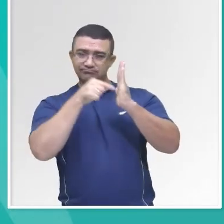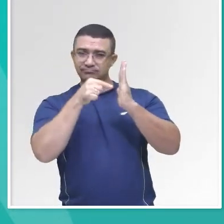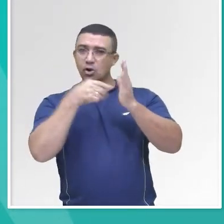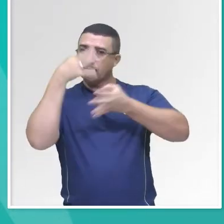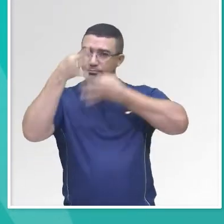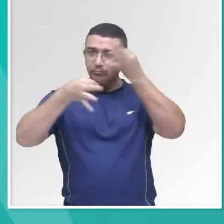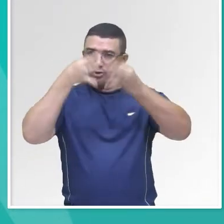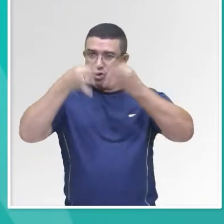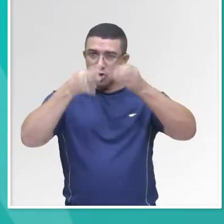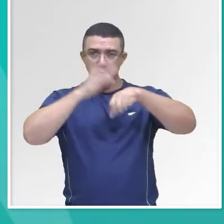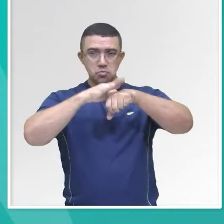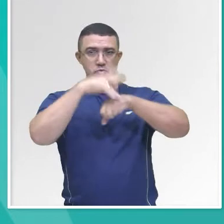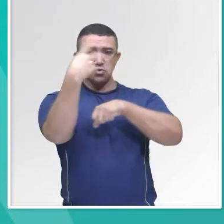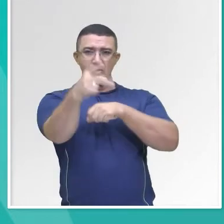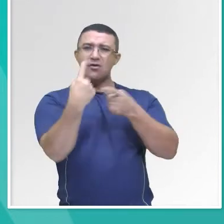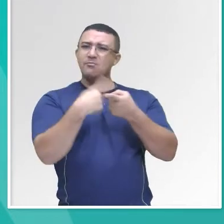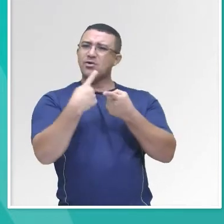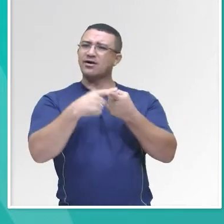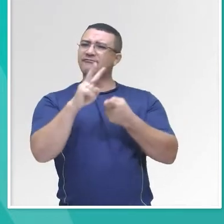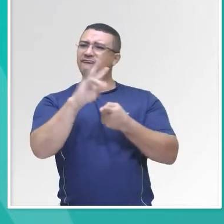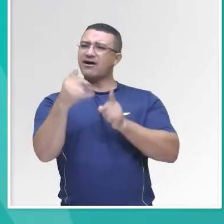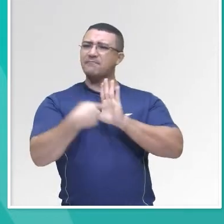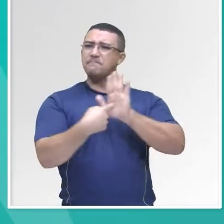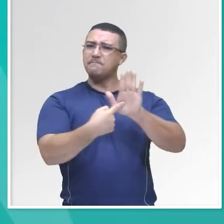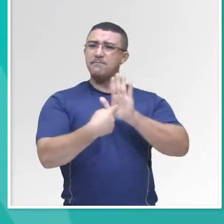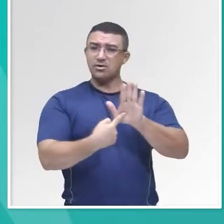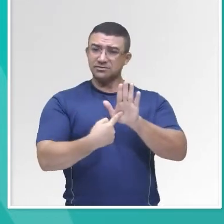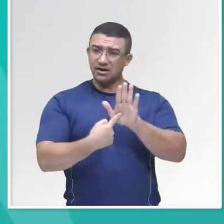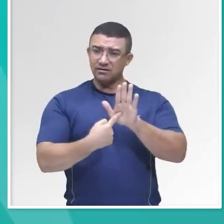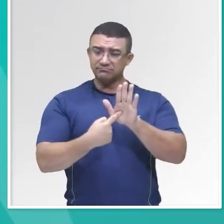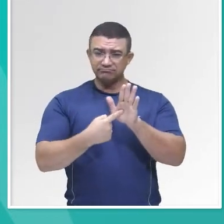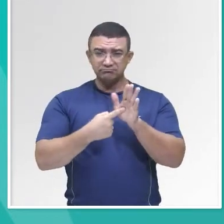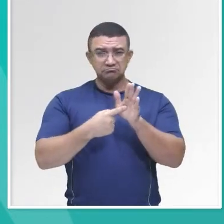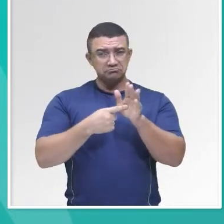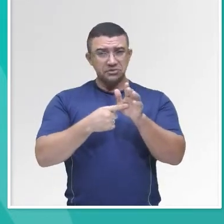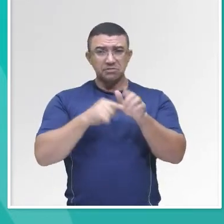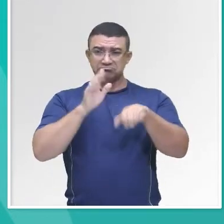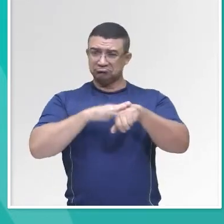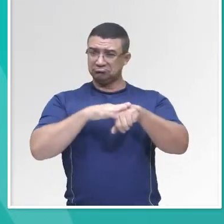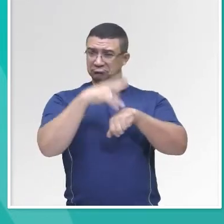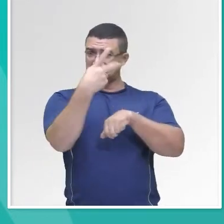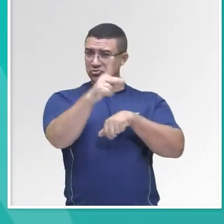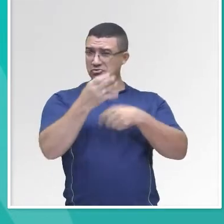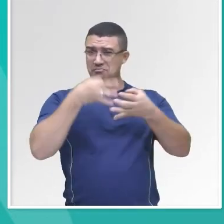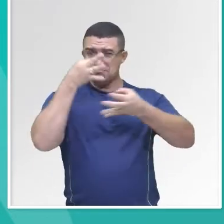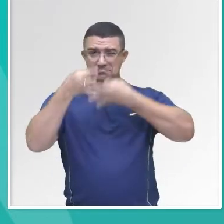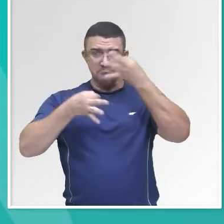é opinativo, porque vai expor a opinião